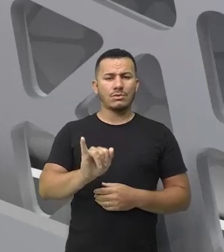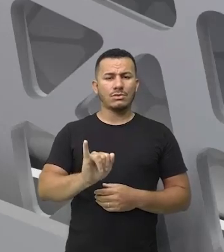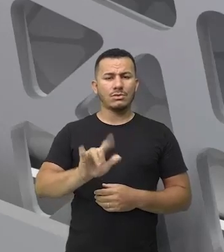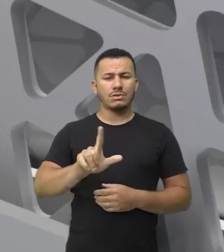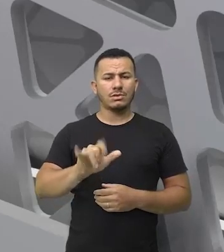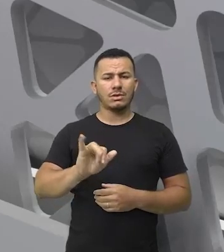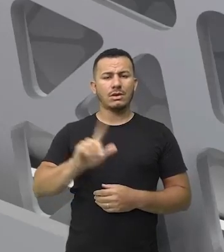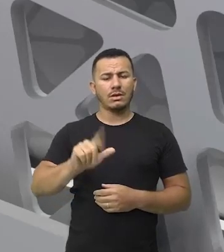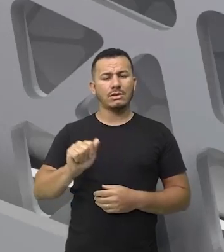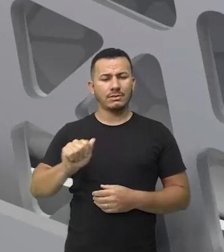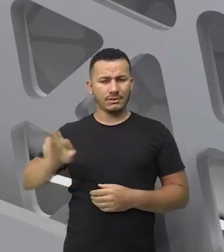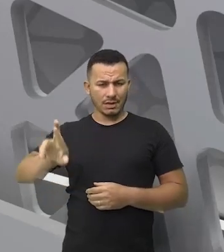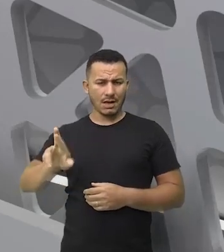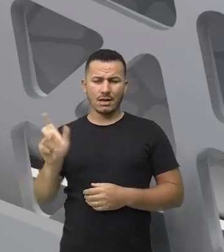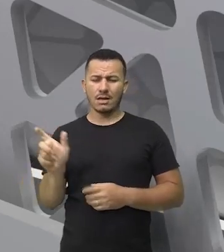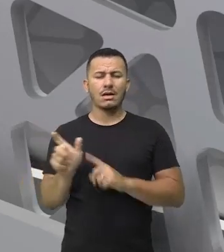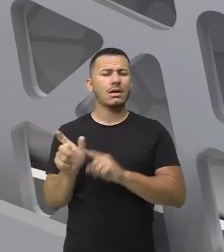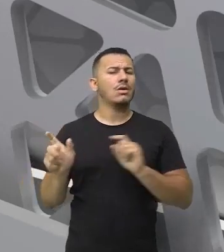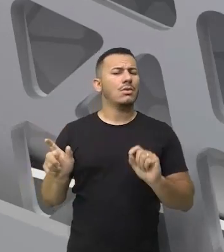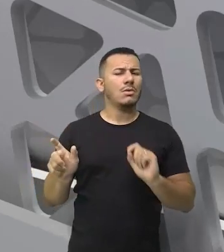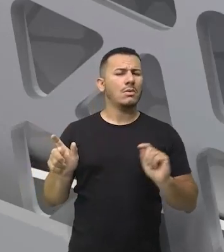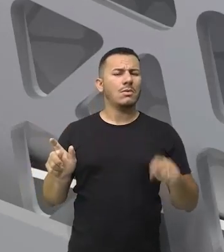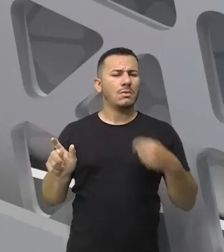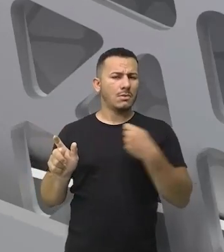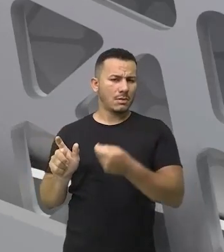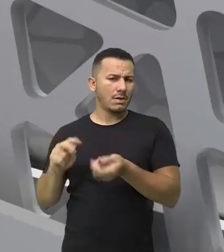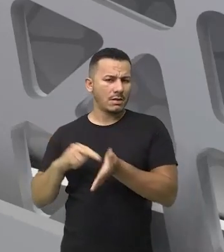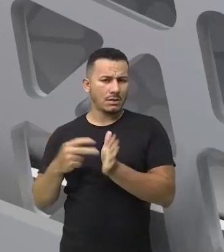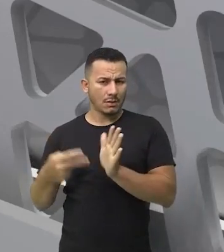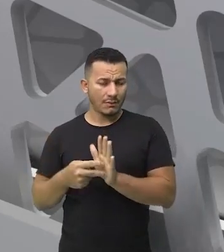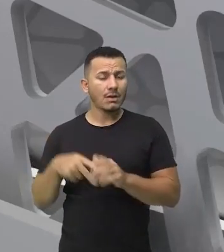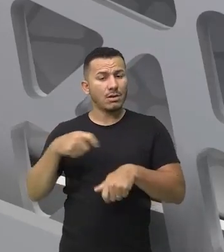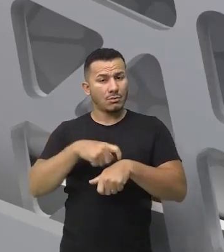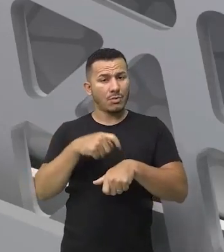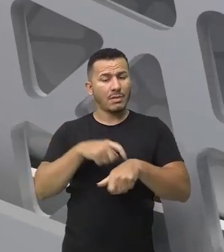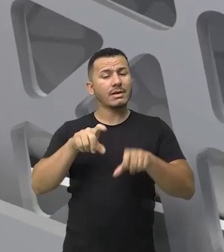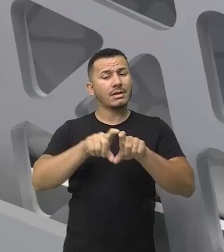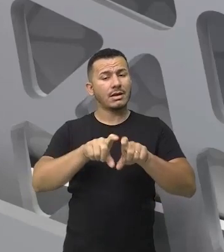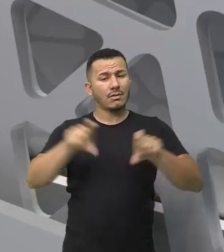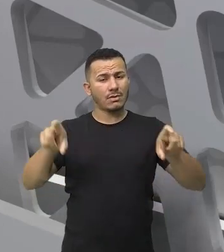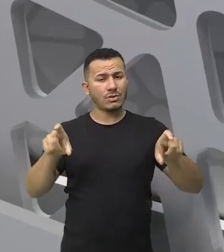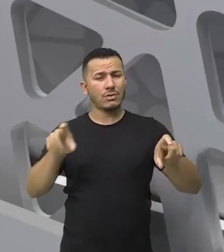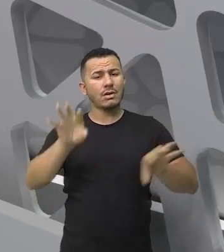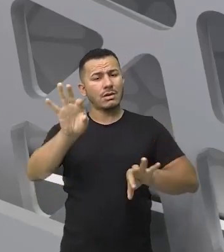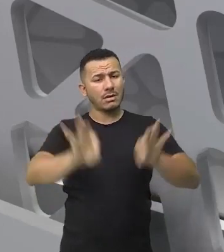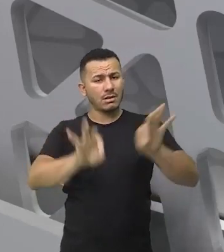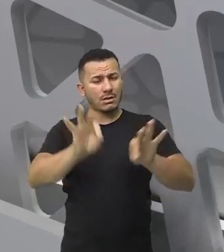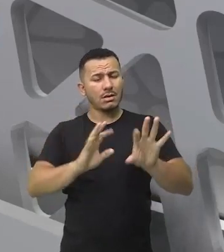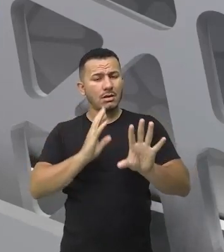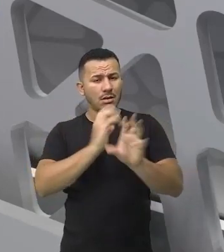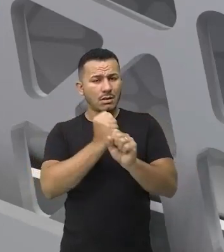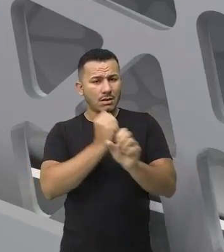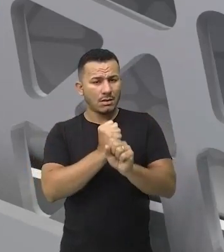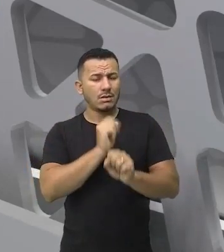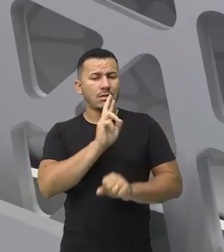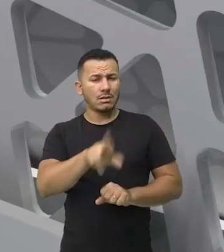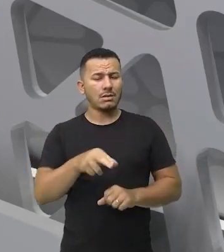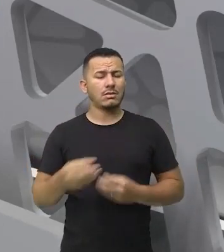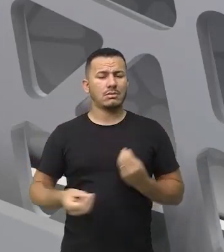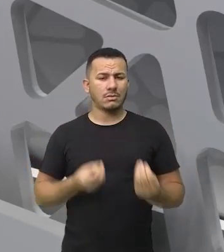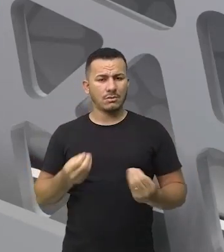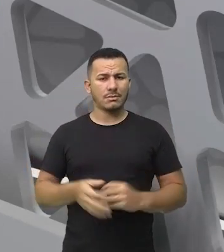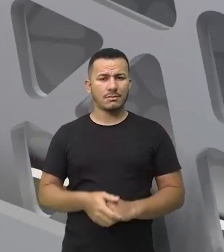otimizar o princípio multiplicativo e o princípio aditivo quando nós estamos equacionando, ou